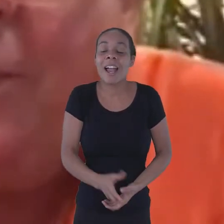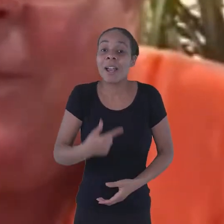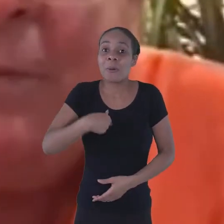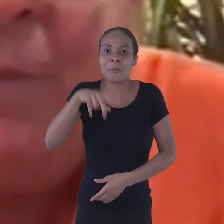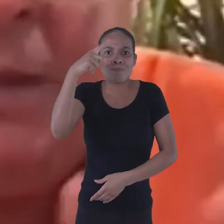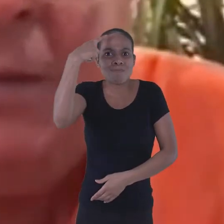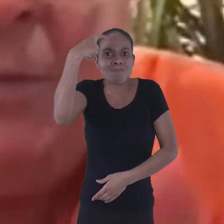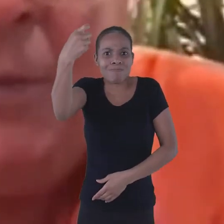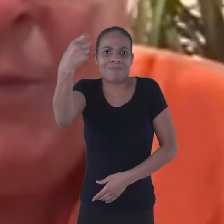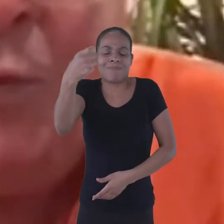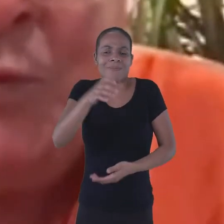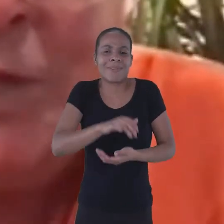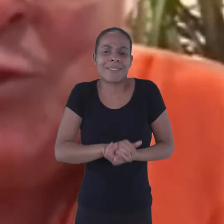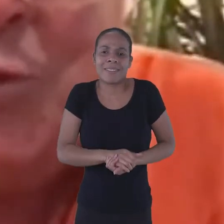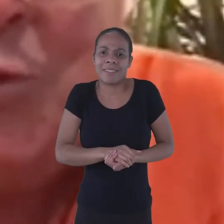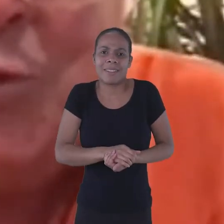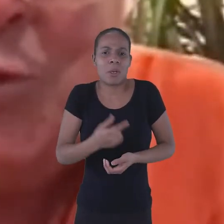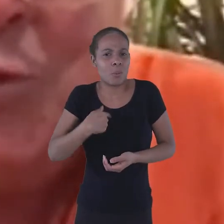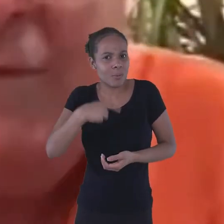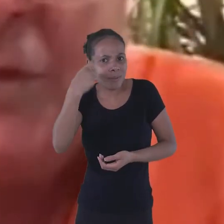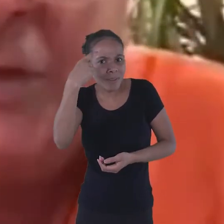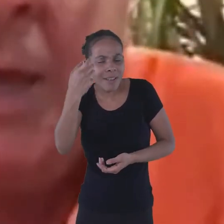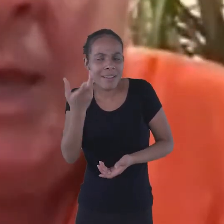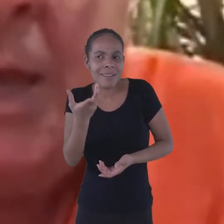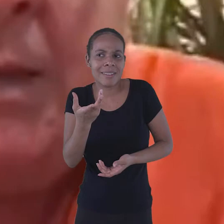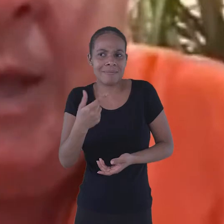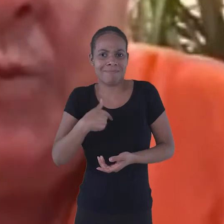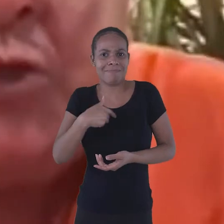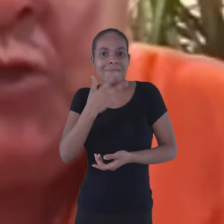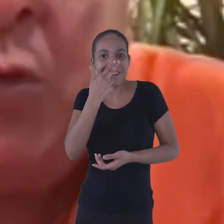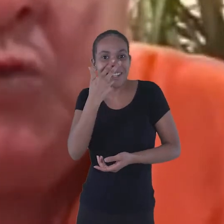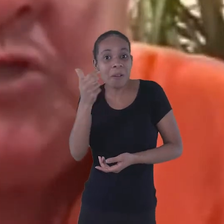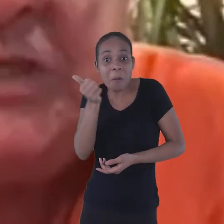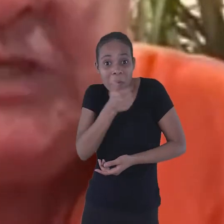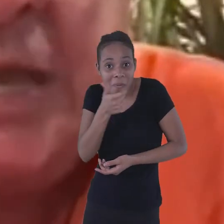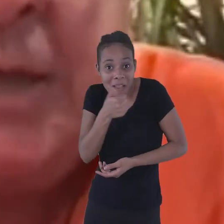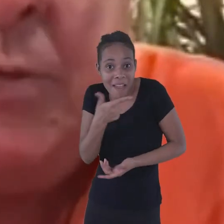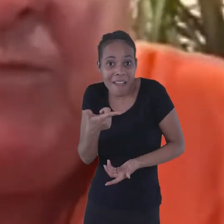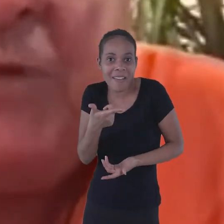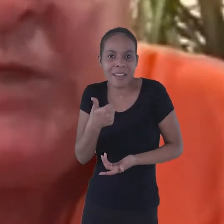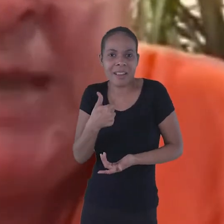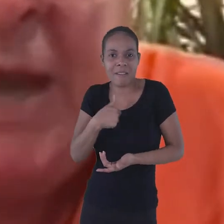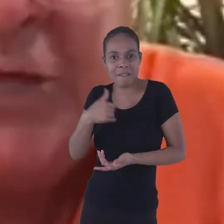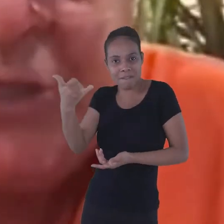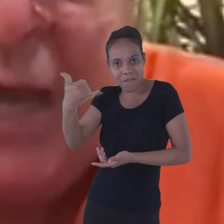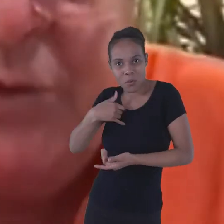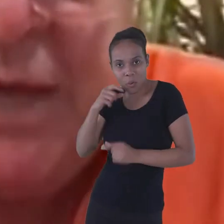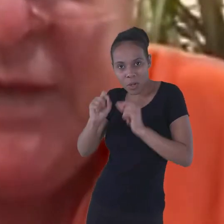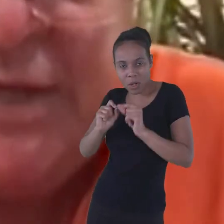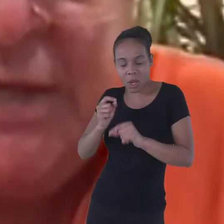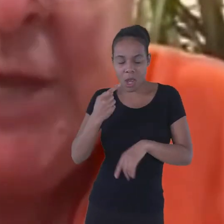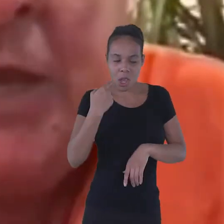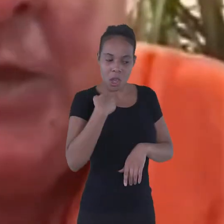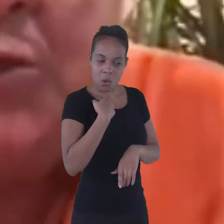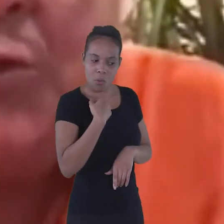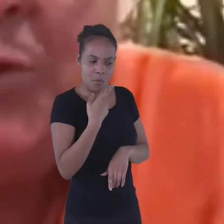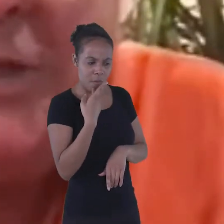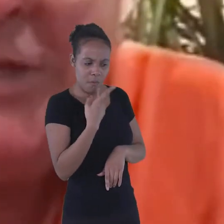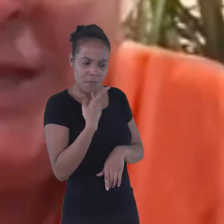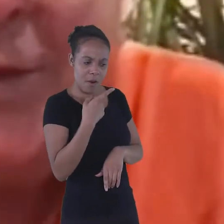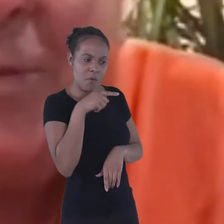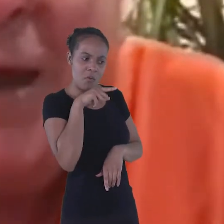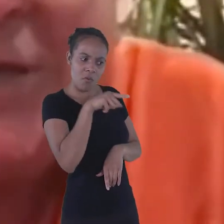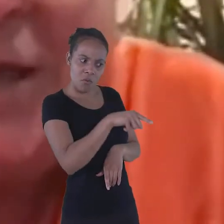até um senso de humor dele, ele falou assim, não estou dizendo que você é Machado de Assis,